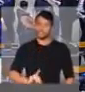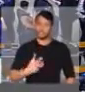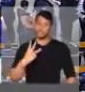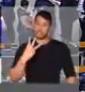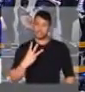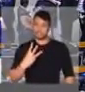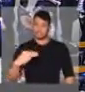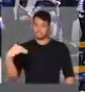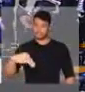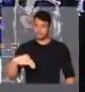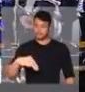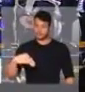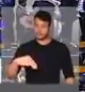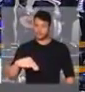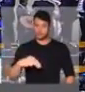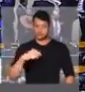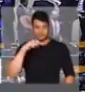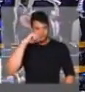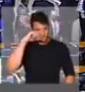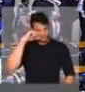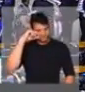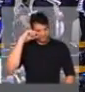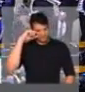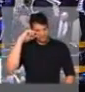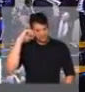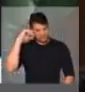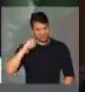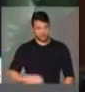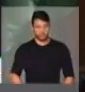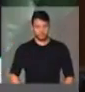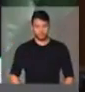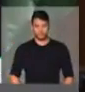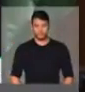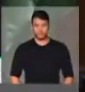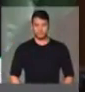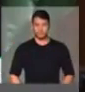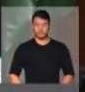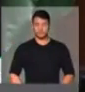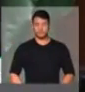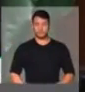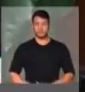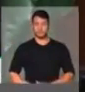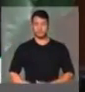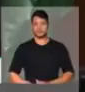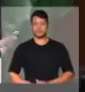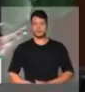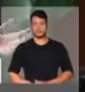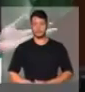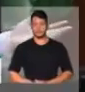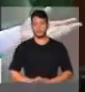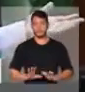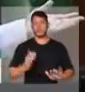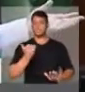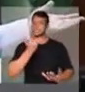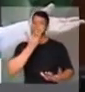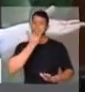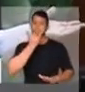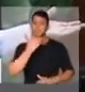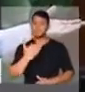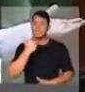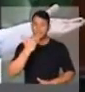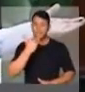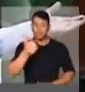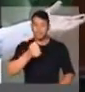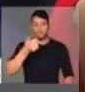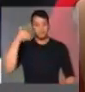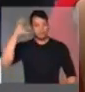para fazer a contradita da questão de ordem. A oposição somos nós. Não alerta. Vai para cima de mim, não, Jandir. Presidente, eu não consigo falar,